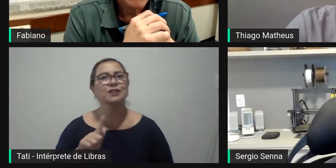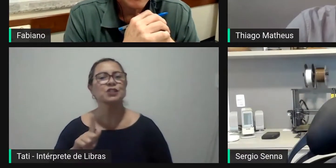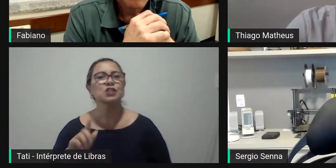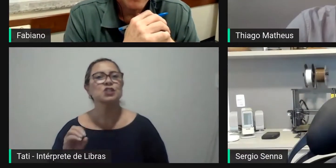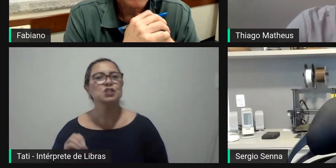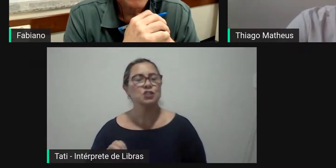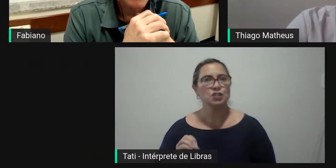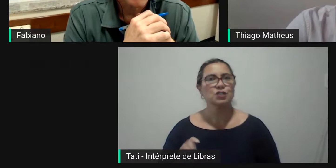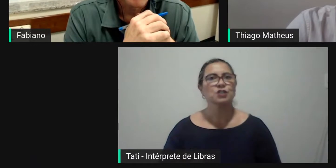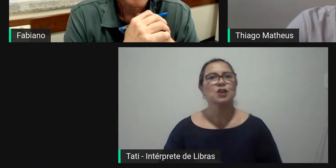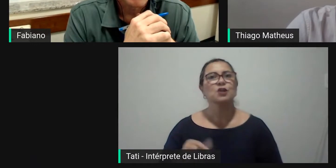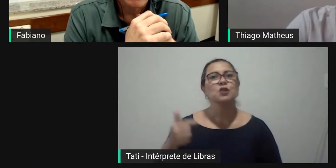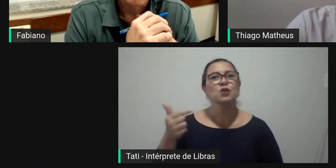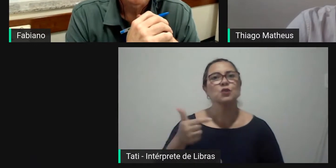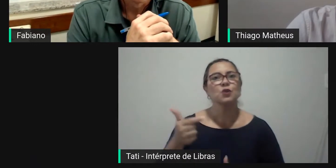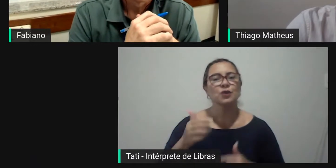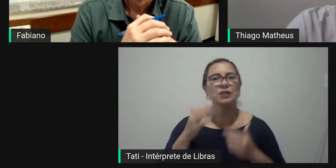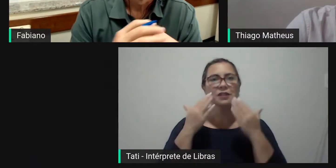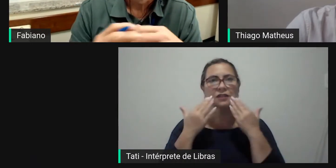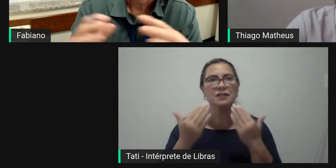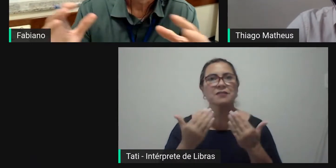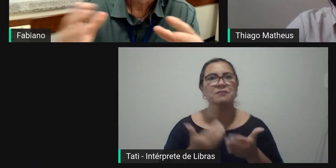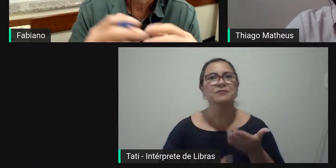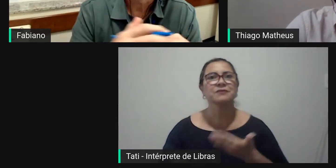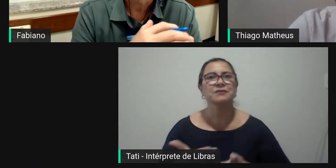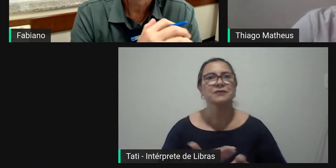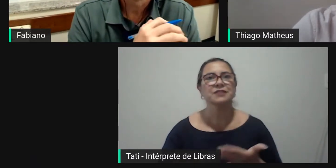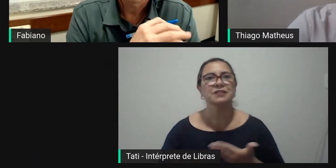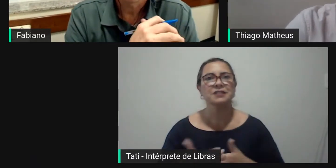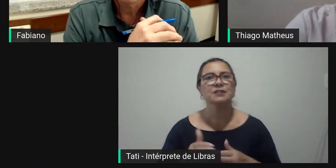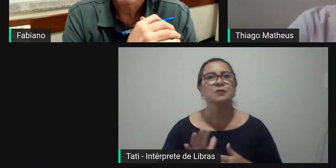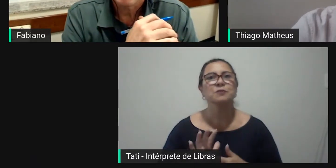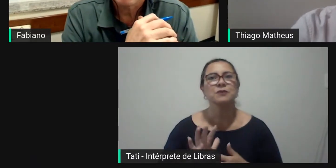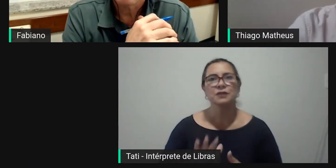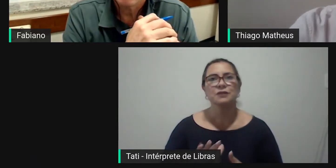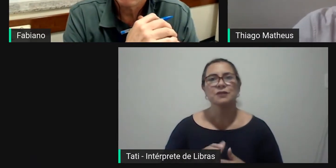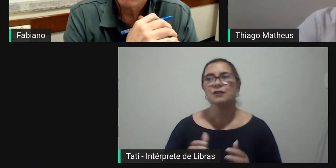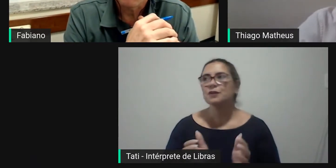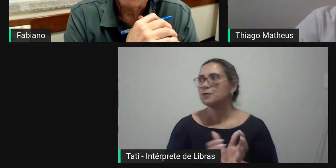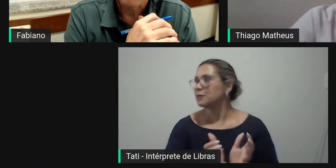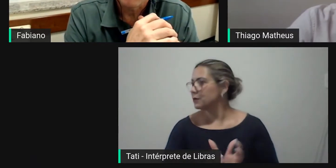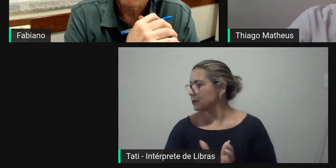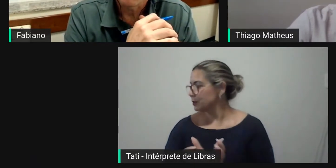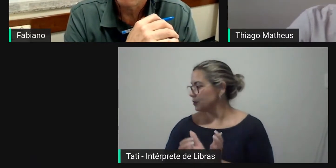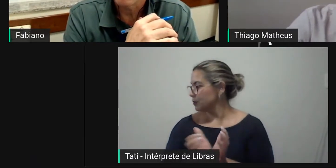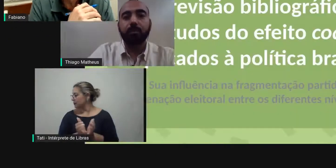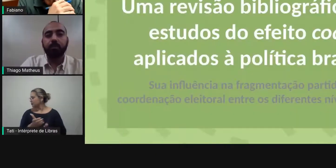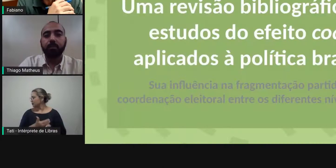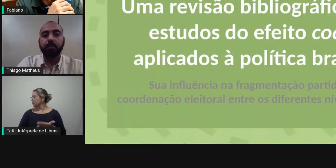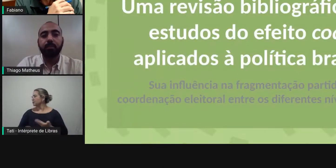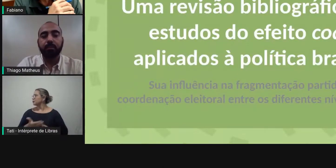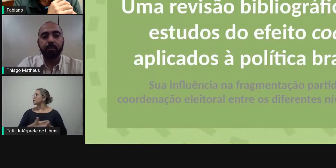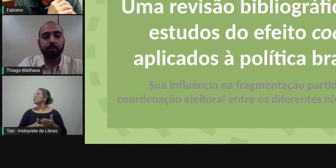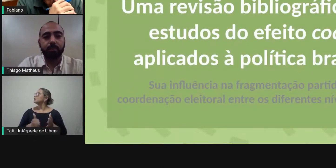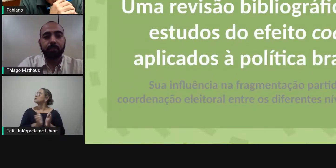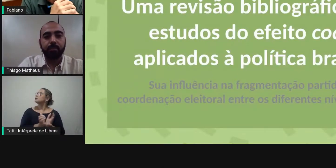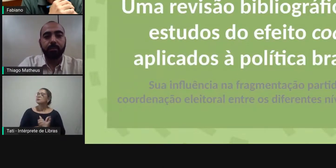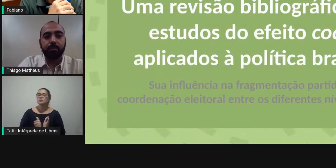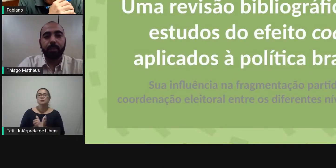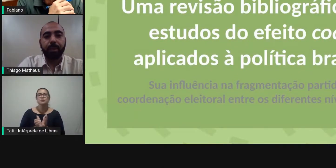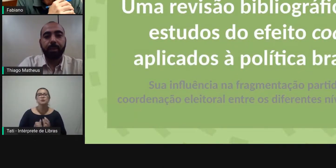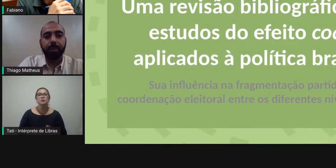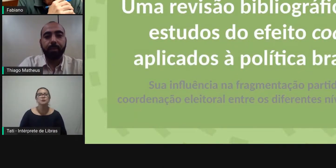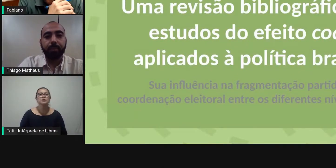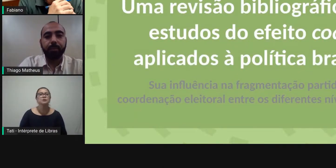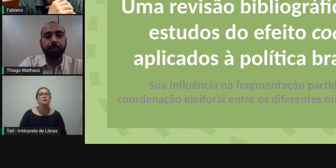tem dois trabalhos a serem apresentados e ele vai fazer isso de forma condensada a partir de agora. Eu vou aqui ler os